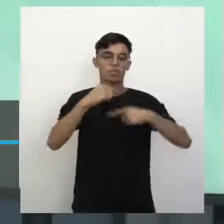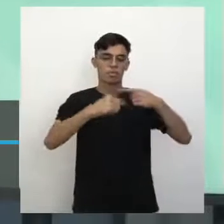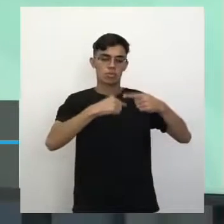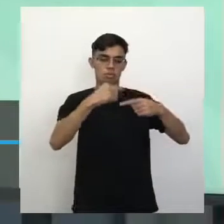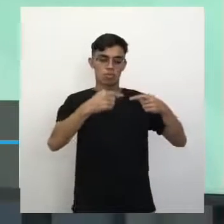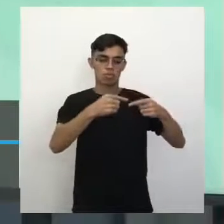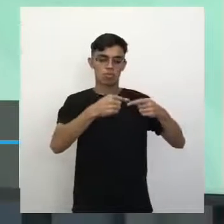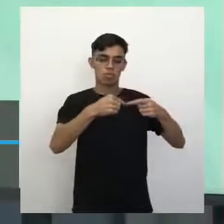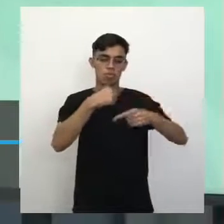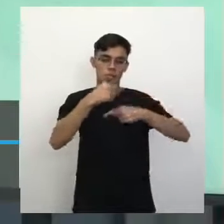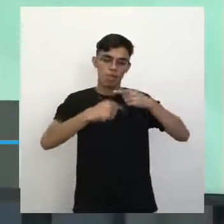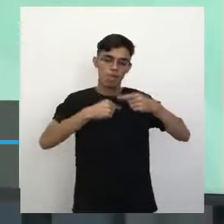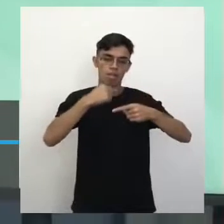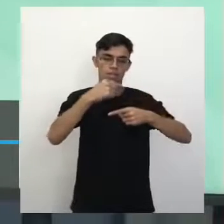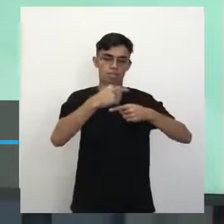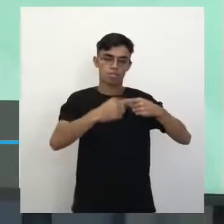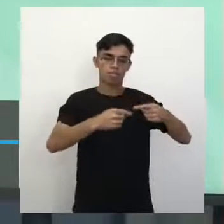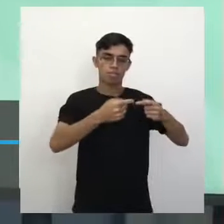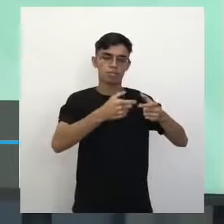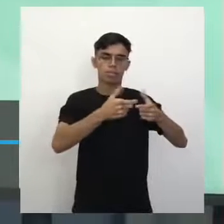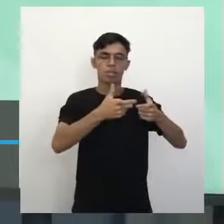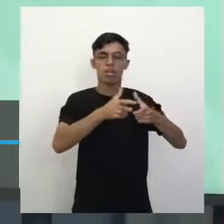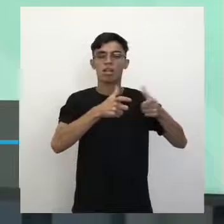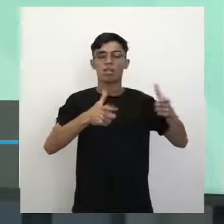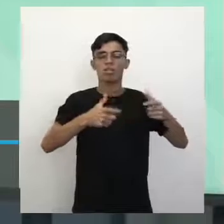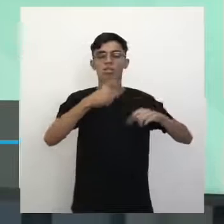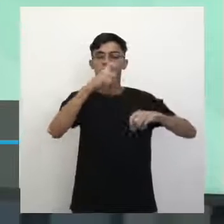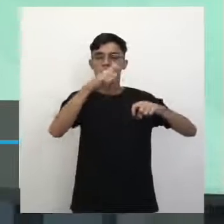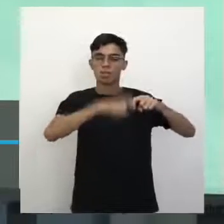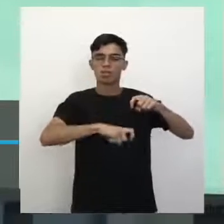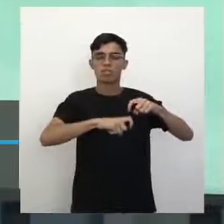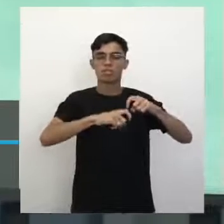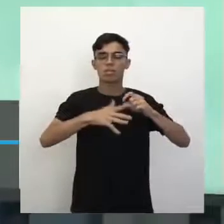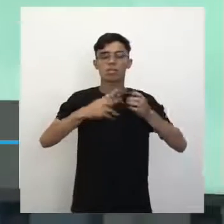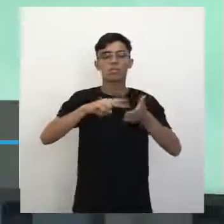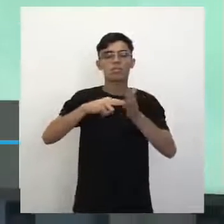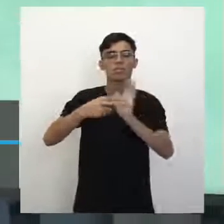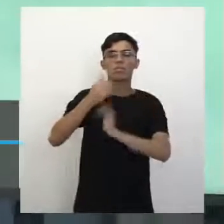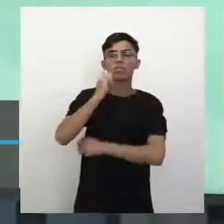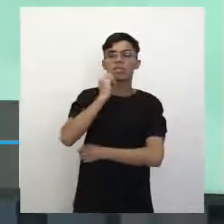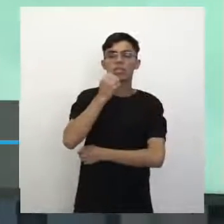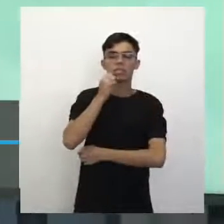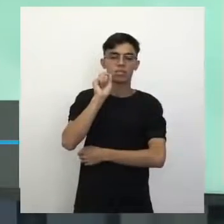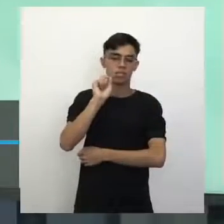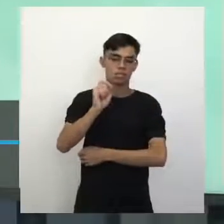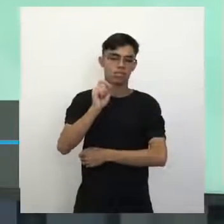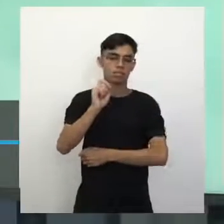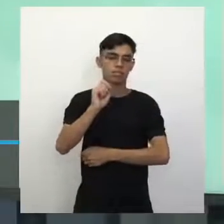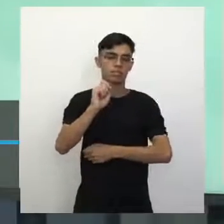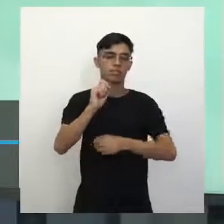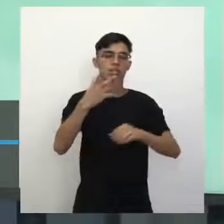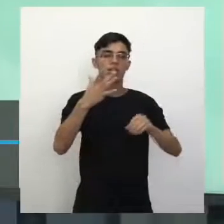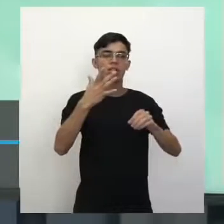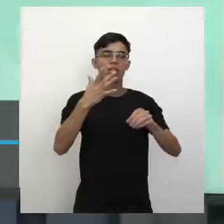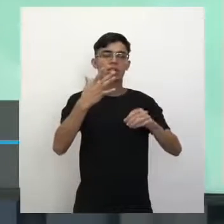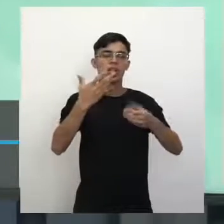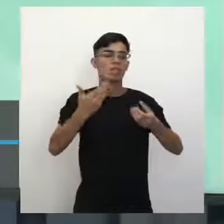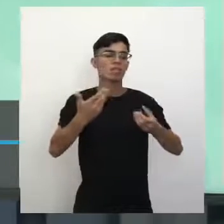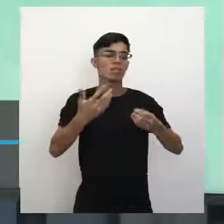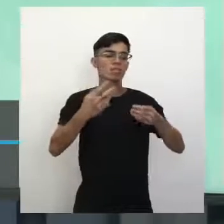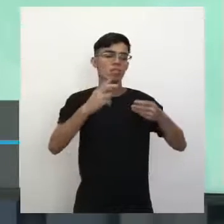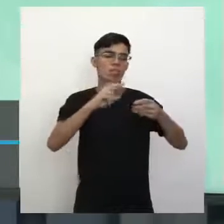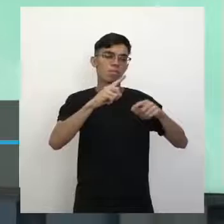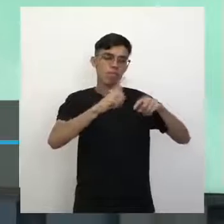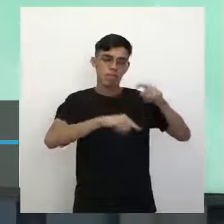Tá? Isso aí que a gente falou é reprodução sexuada, porque sexo para a ciência nada mais é do que troca de material genético. Tá? Então houve troca